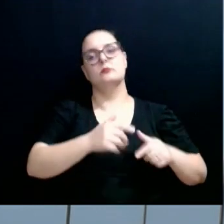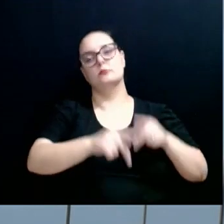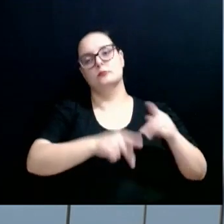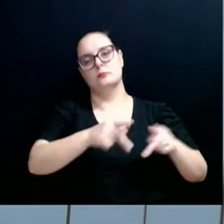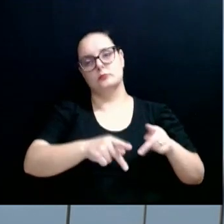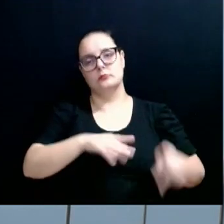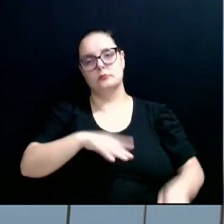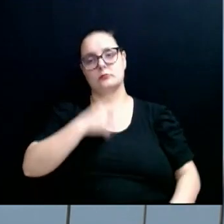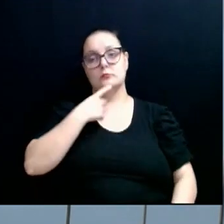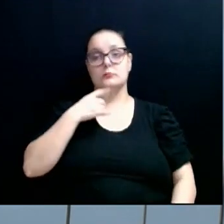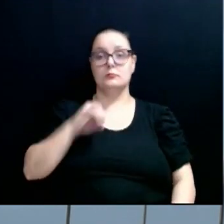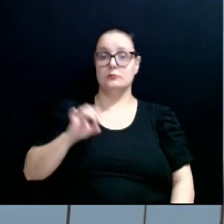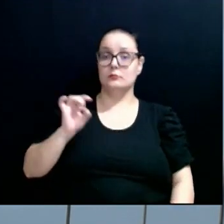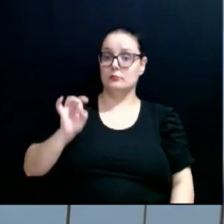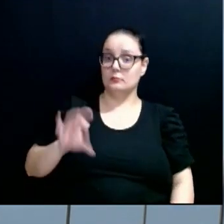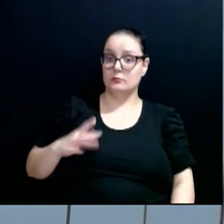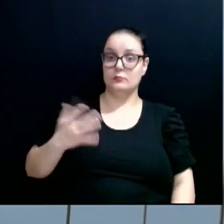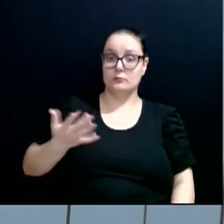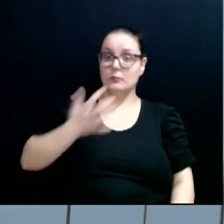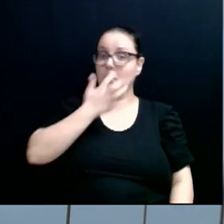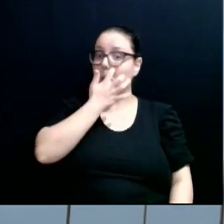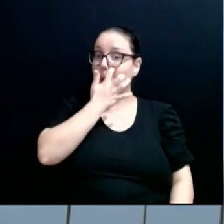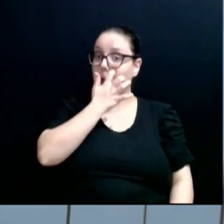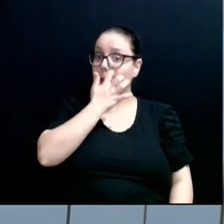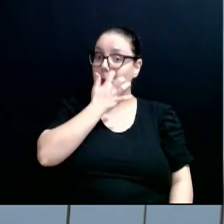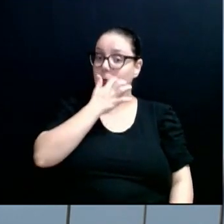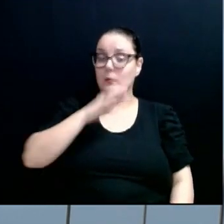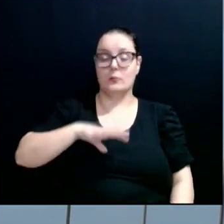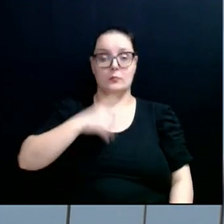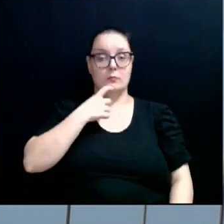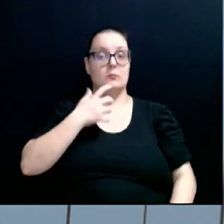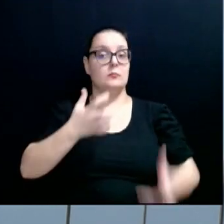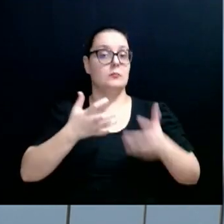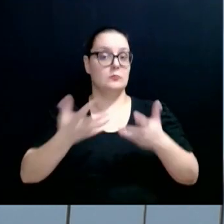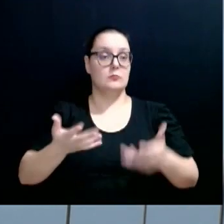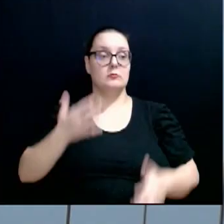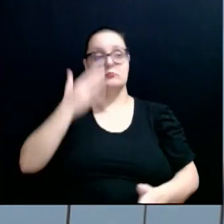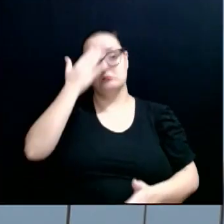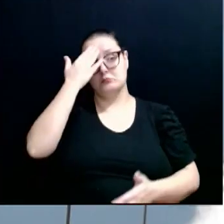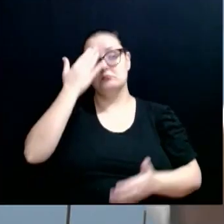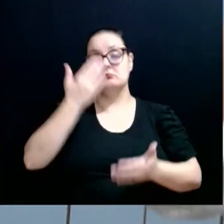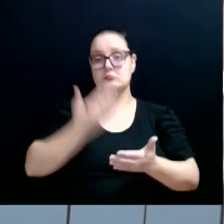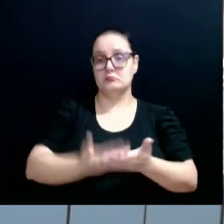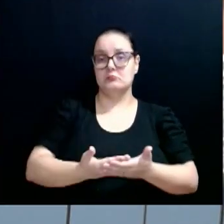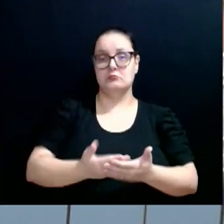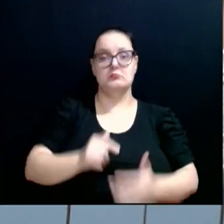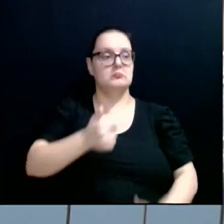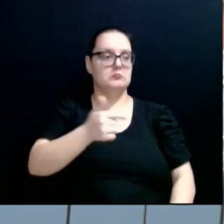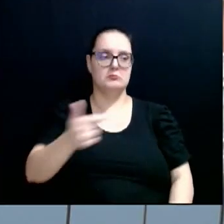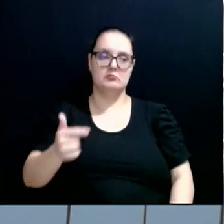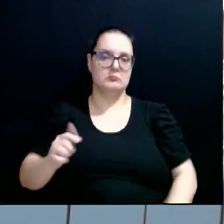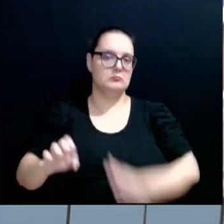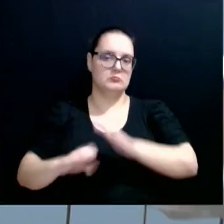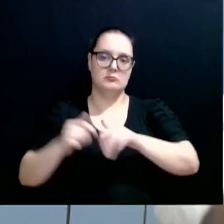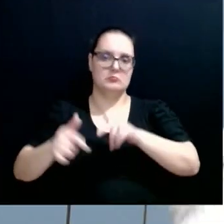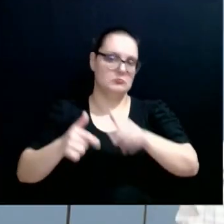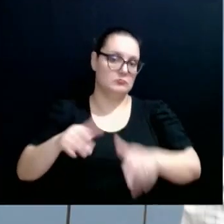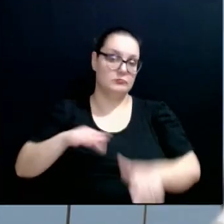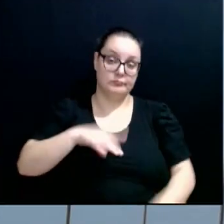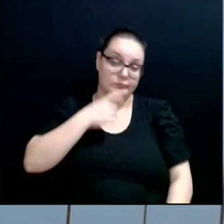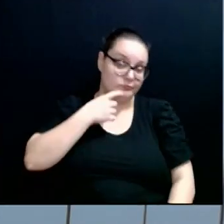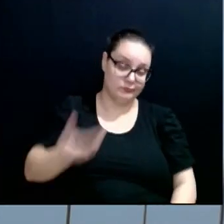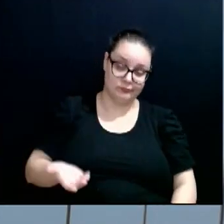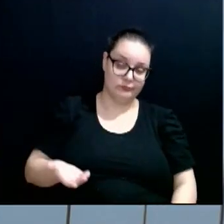só prevendo o que Campinas quer, eu acredito que nenhuma empresa gostaria de operar na cidade de Campinas, porque a gente